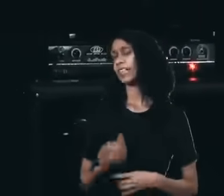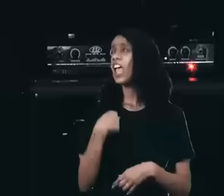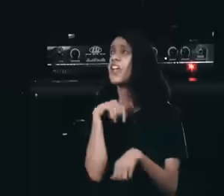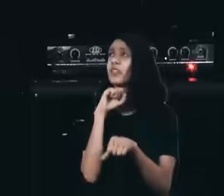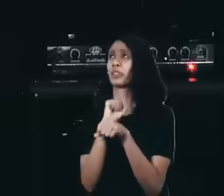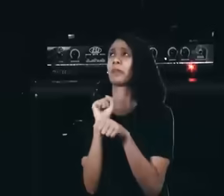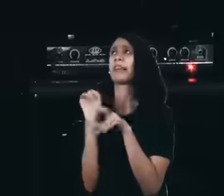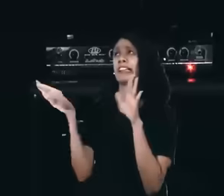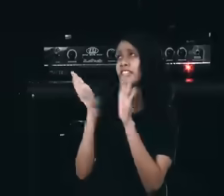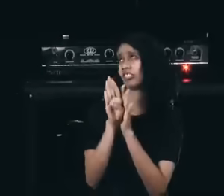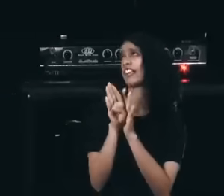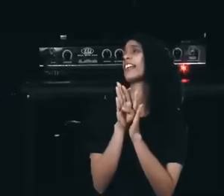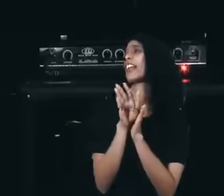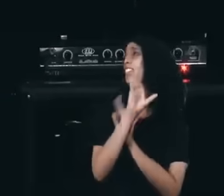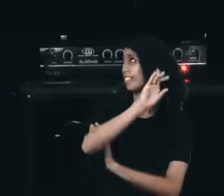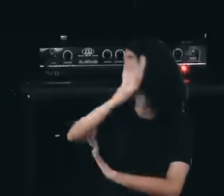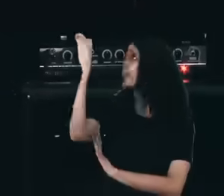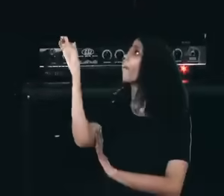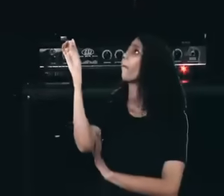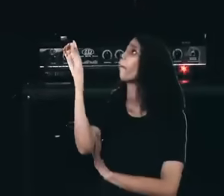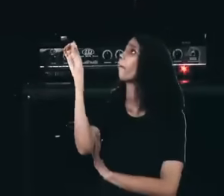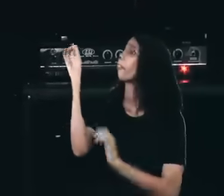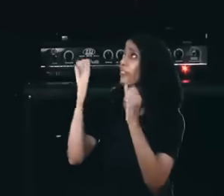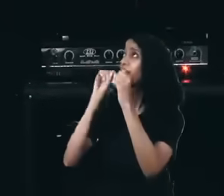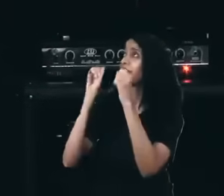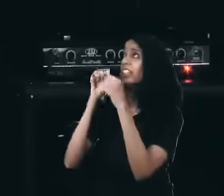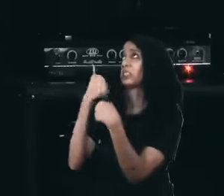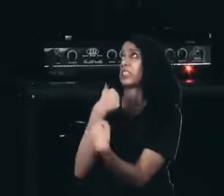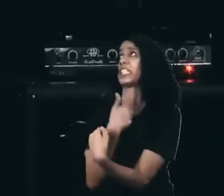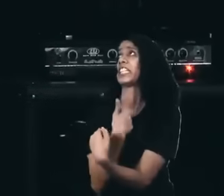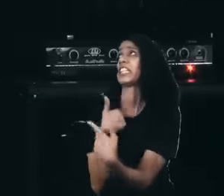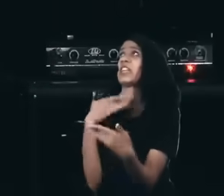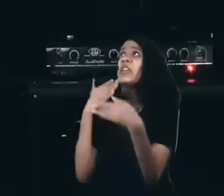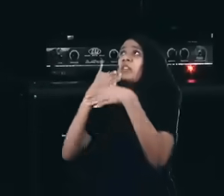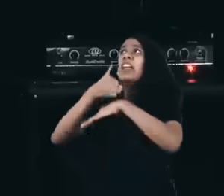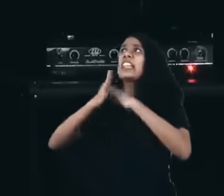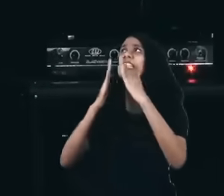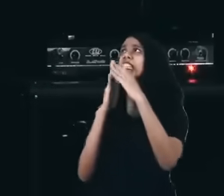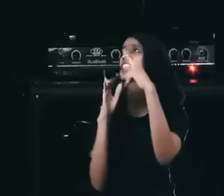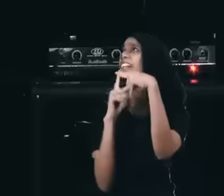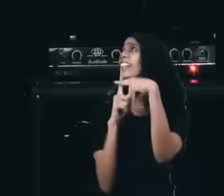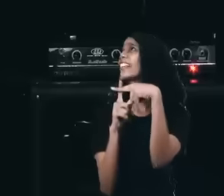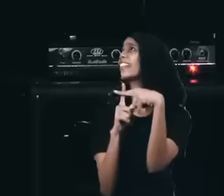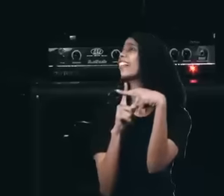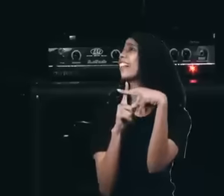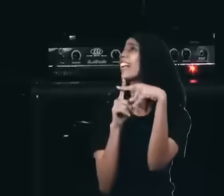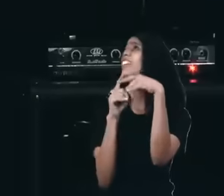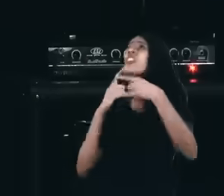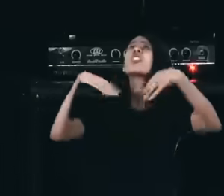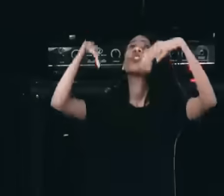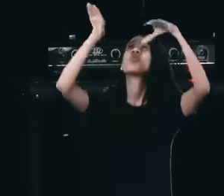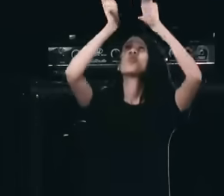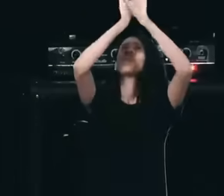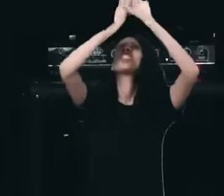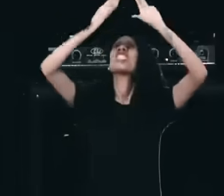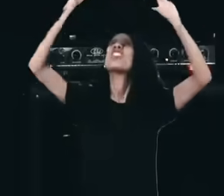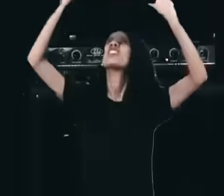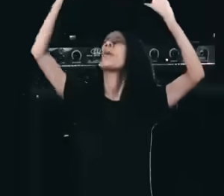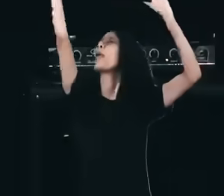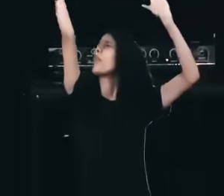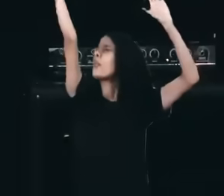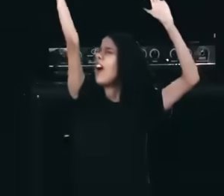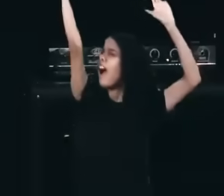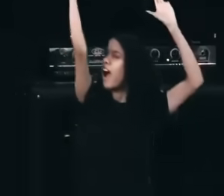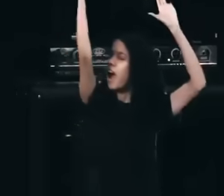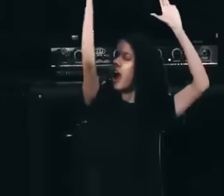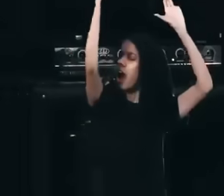chegar. Deus, faz com que eu entre na igreja, o céu se abra, uma luz bata em